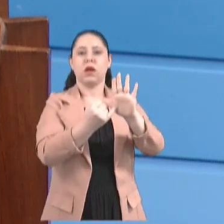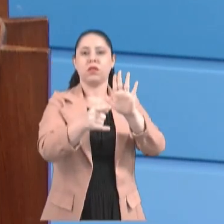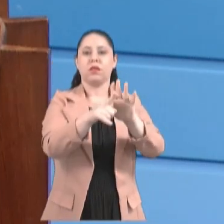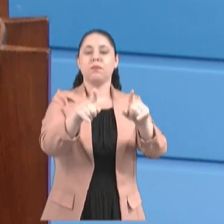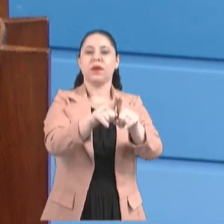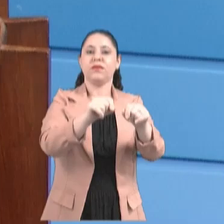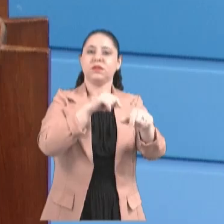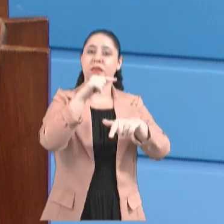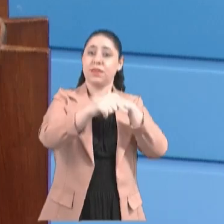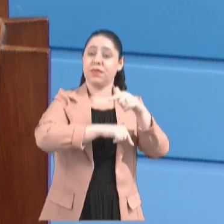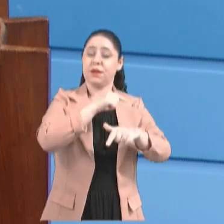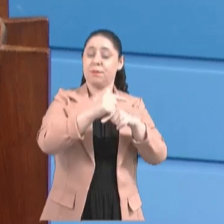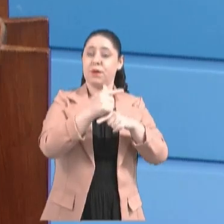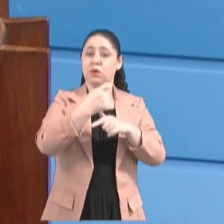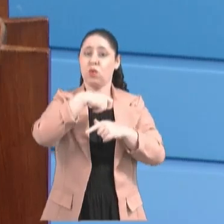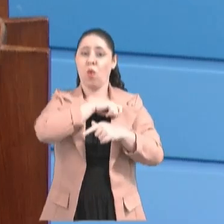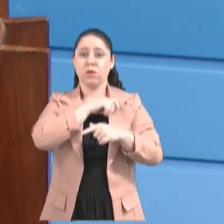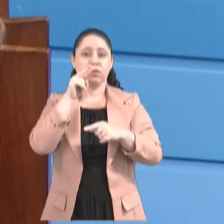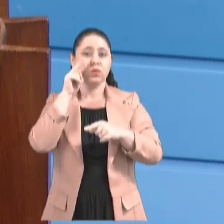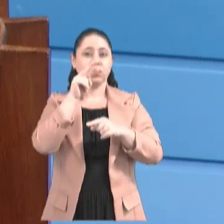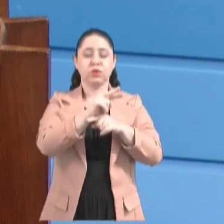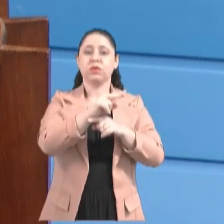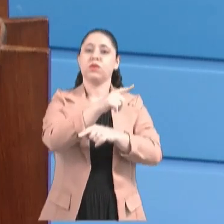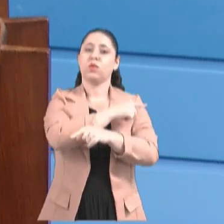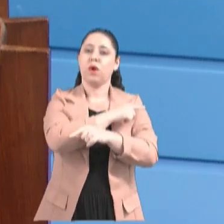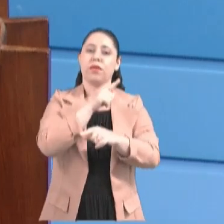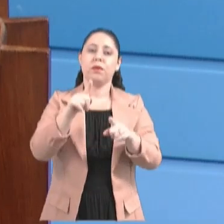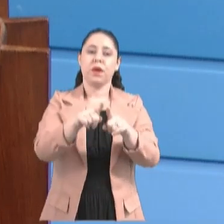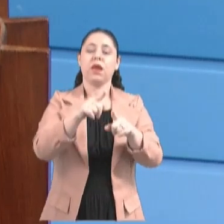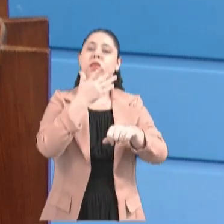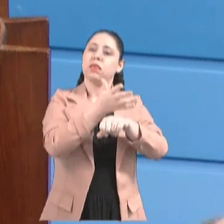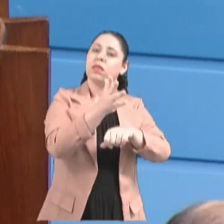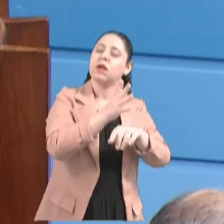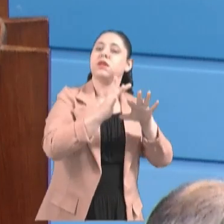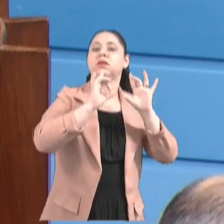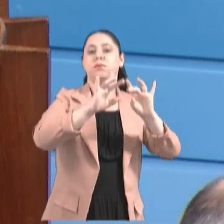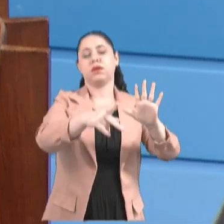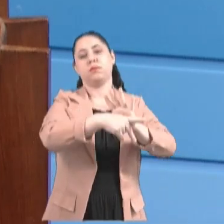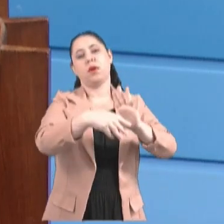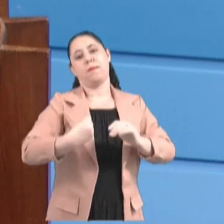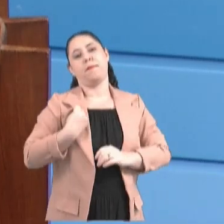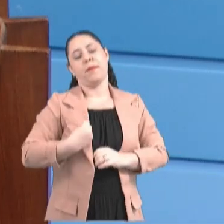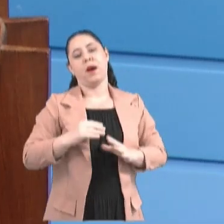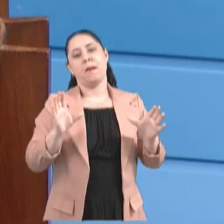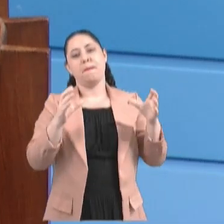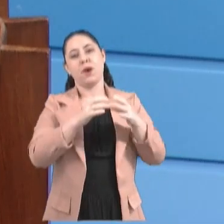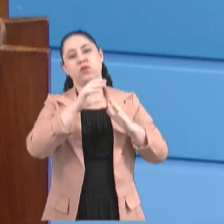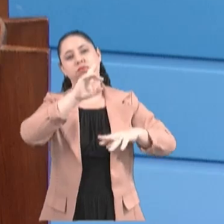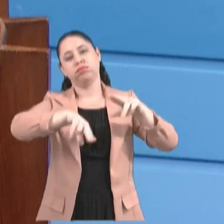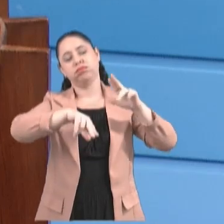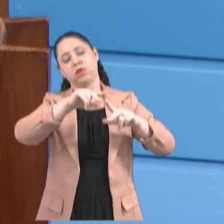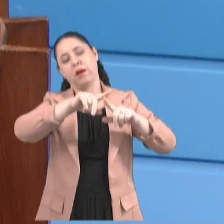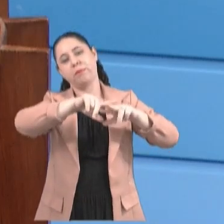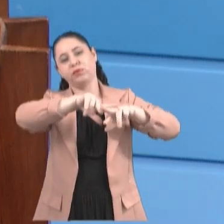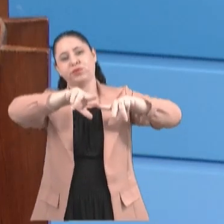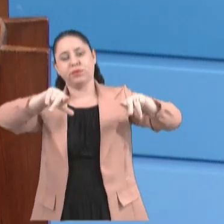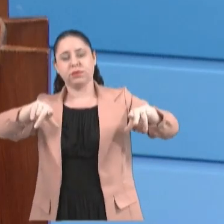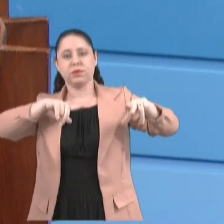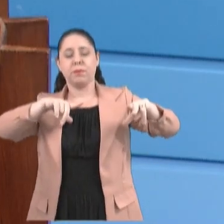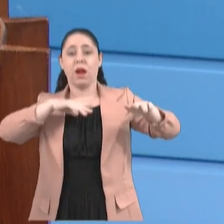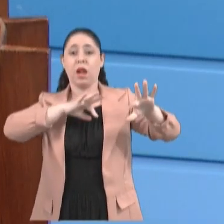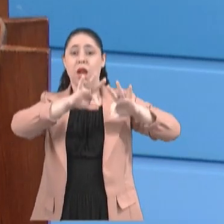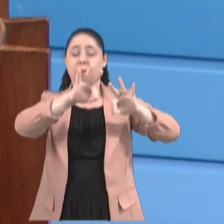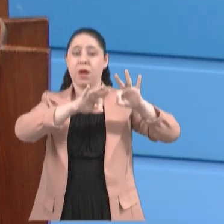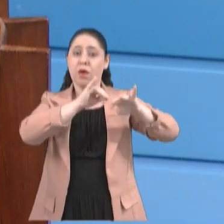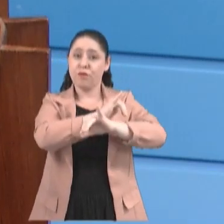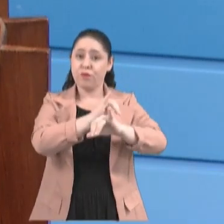como prestar serviços de auditoria, consultoria, assessoria, realizar treinamentos especializados, participar de equipes multidisciplinares, interdisciplinares,